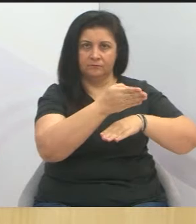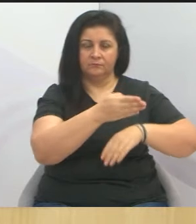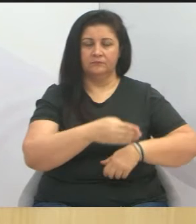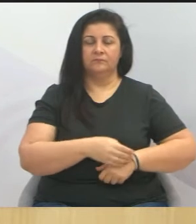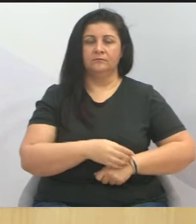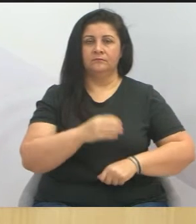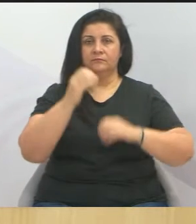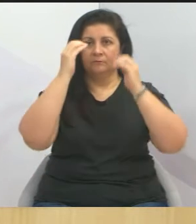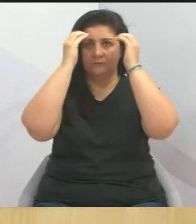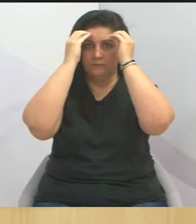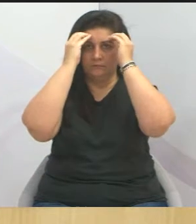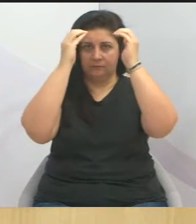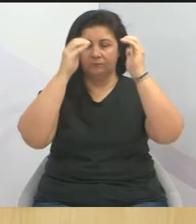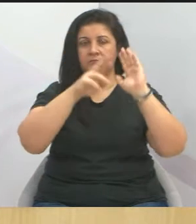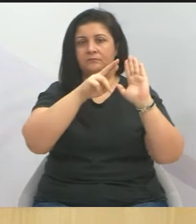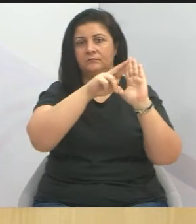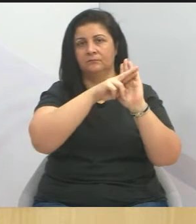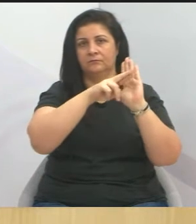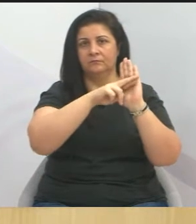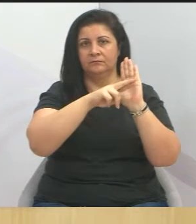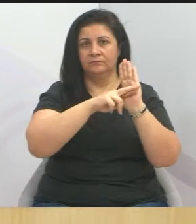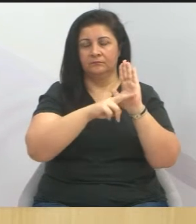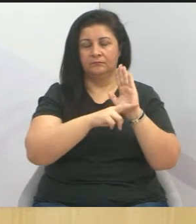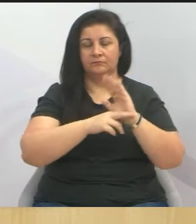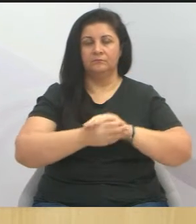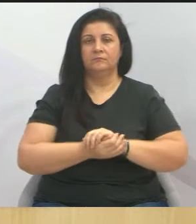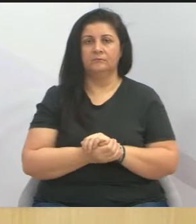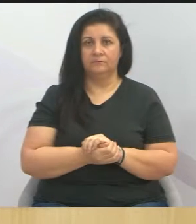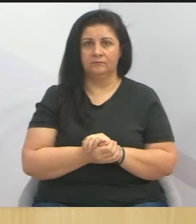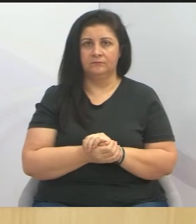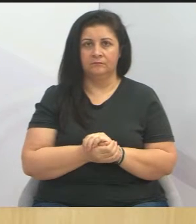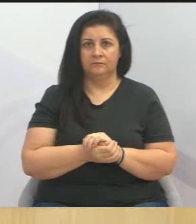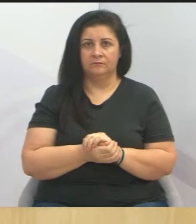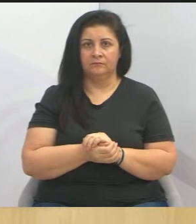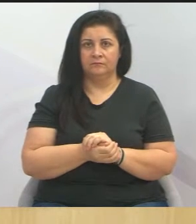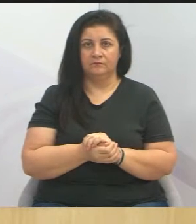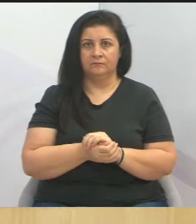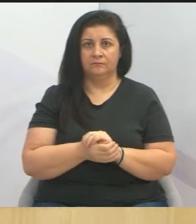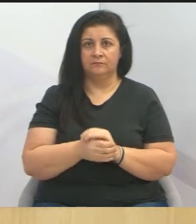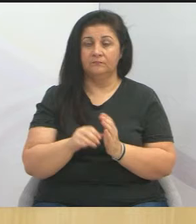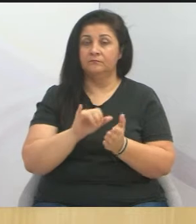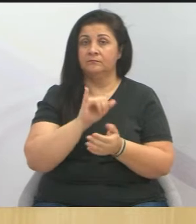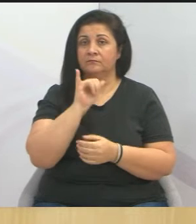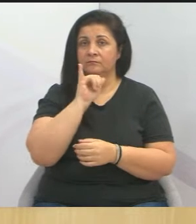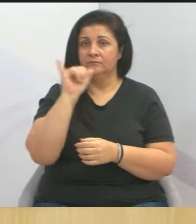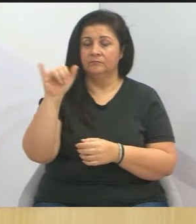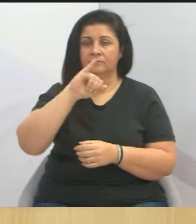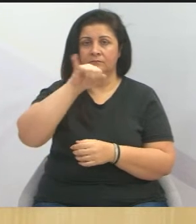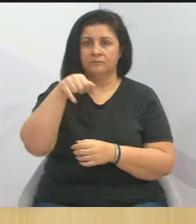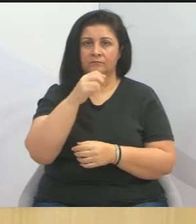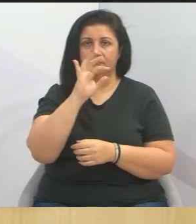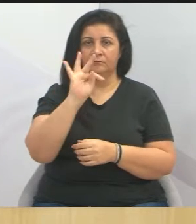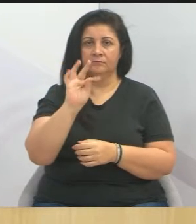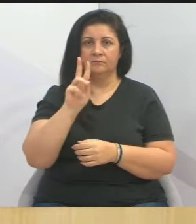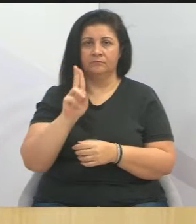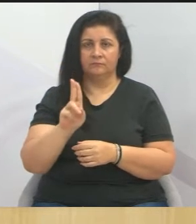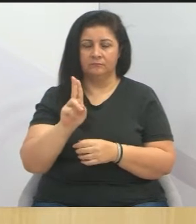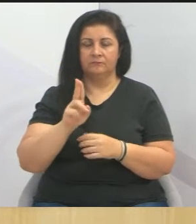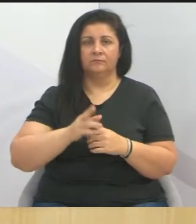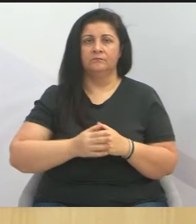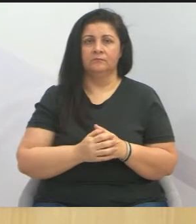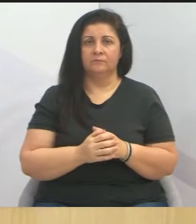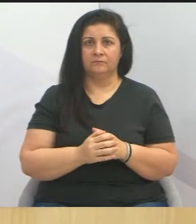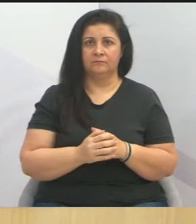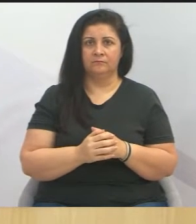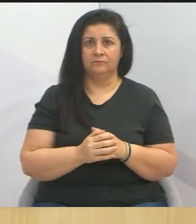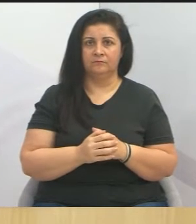plenário e cumpridas as formalidades regimentais que seja oficiado ao JT uh uh Jacareí